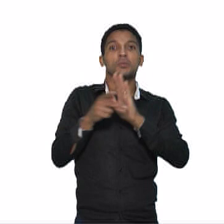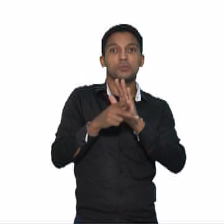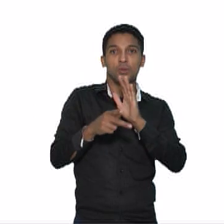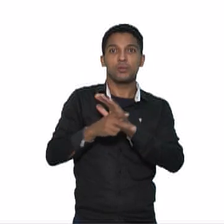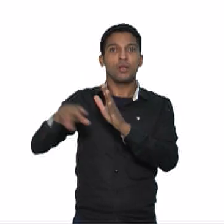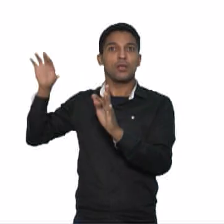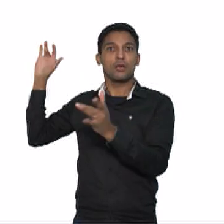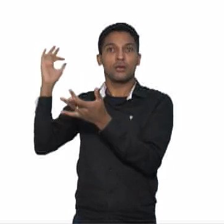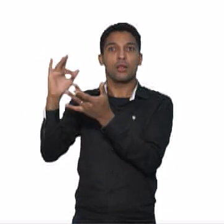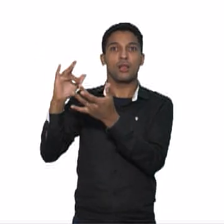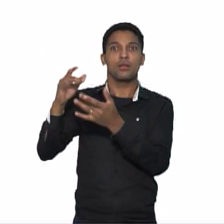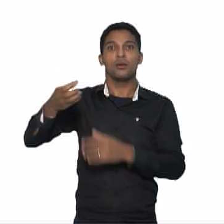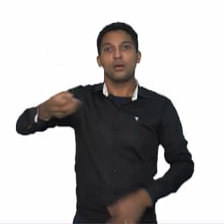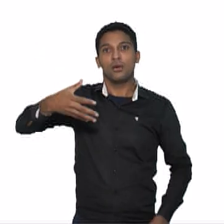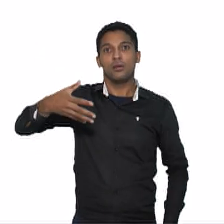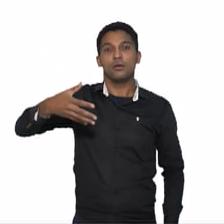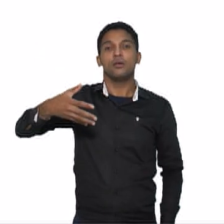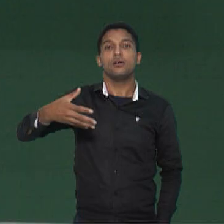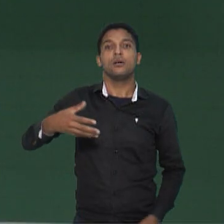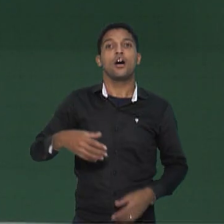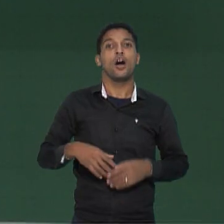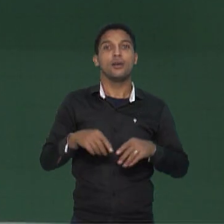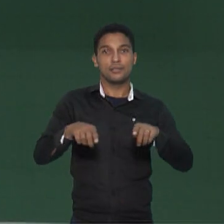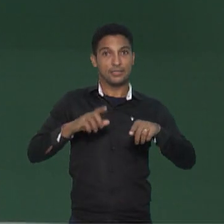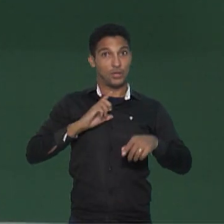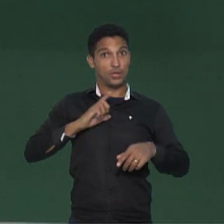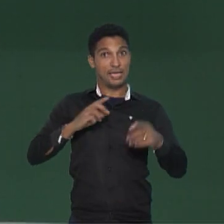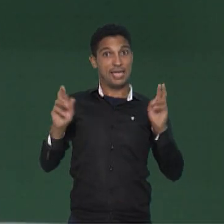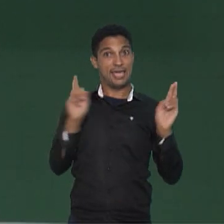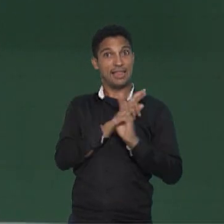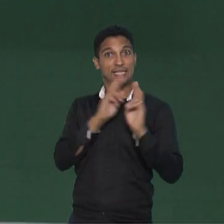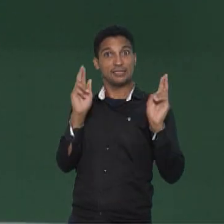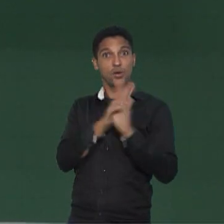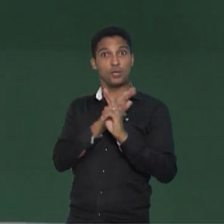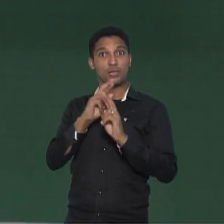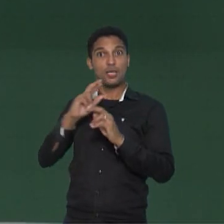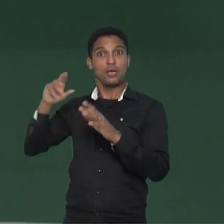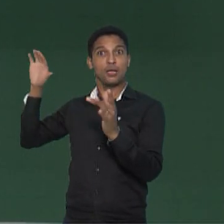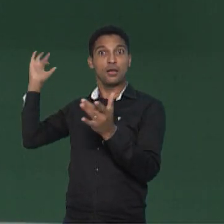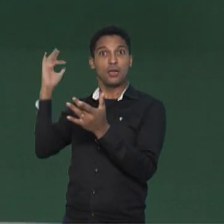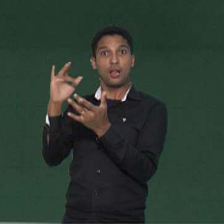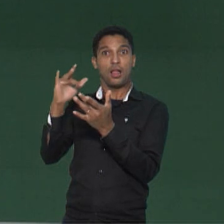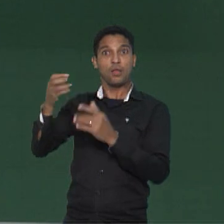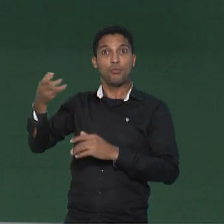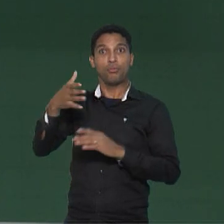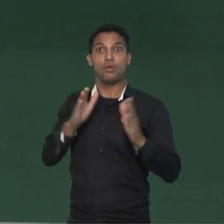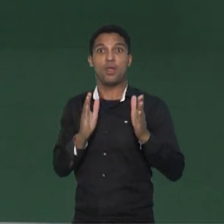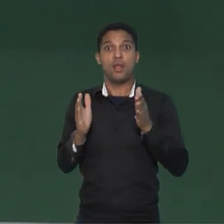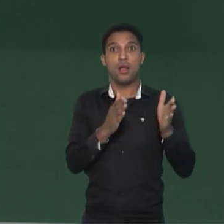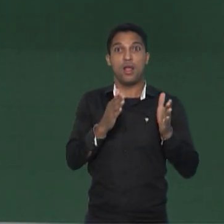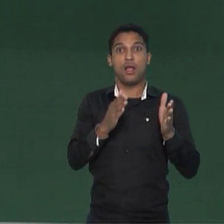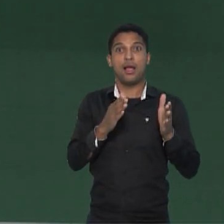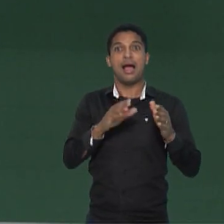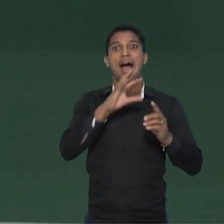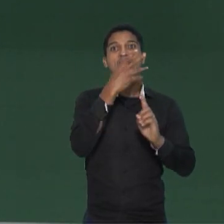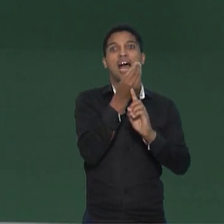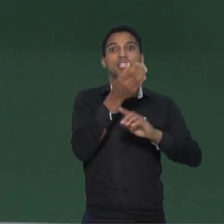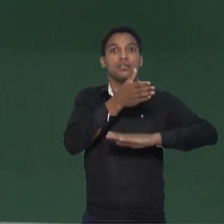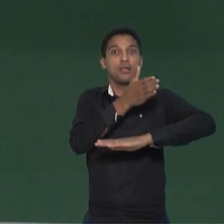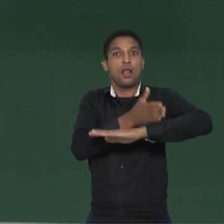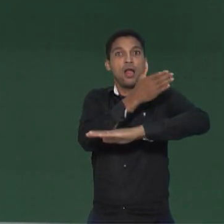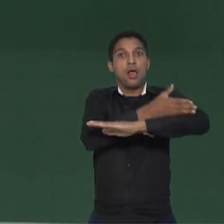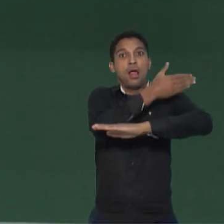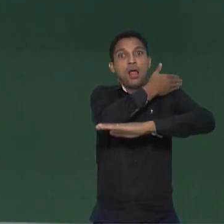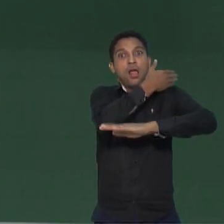Relação com os movimentos anteriores, que é o quê? A relação do neoclassicismo é toda com o Renascimento e as artes